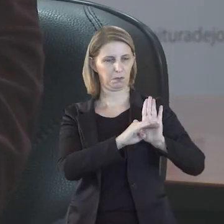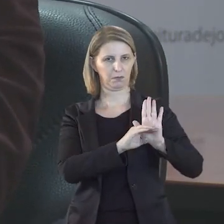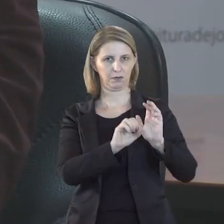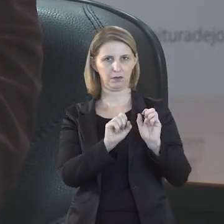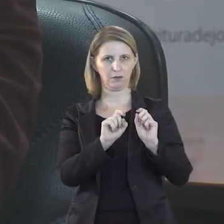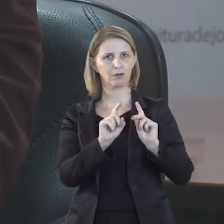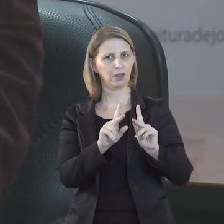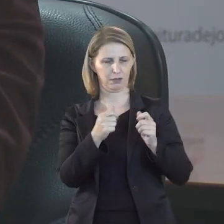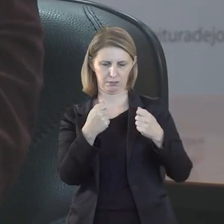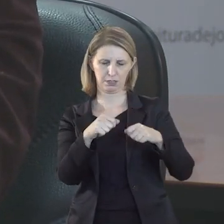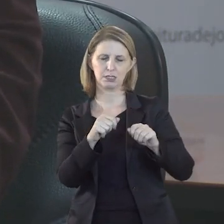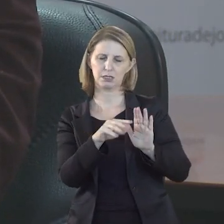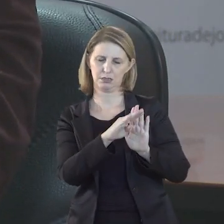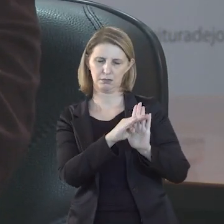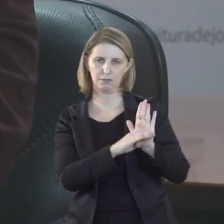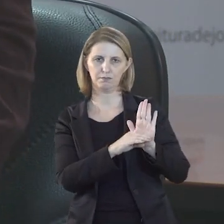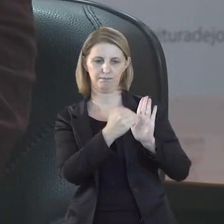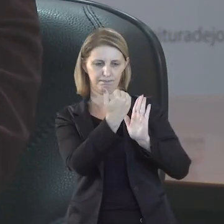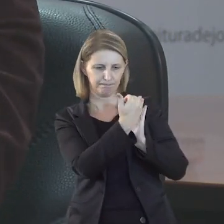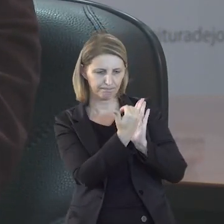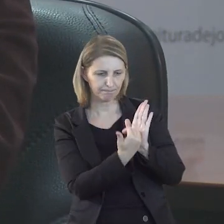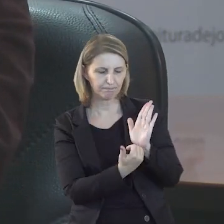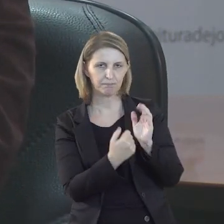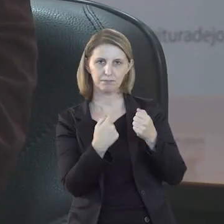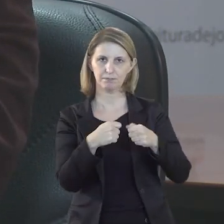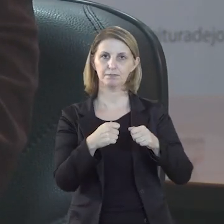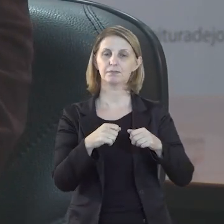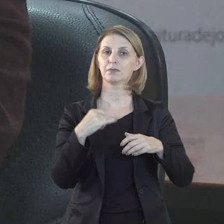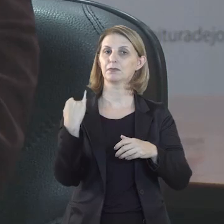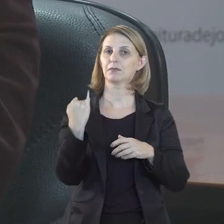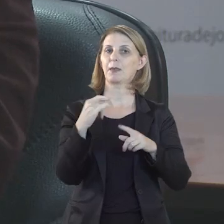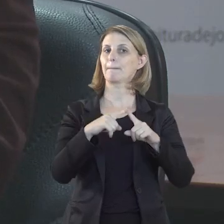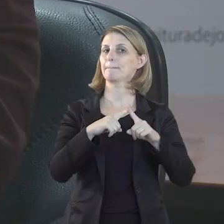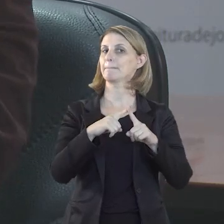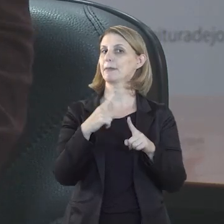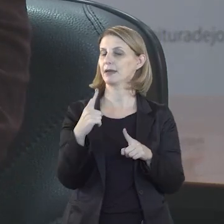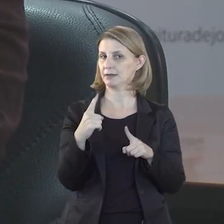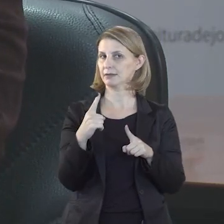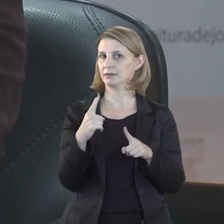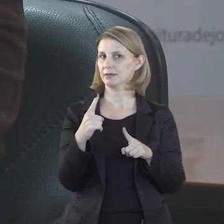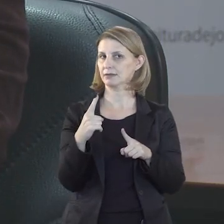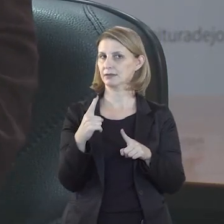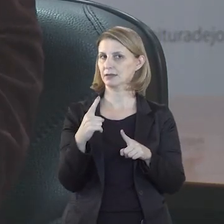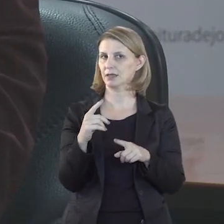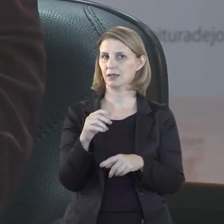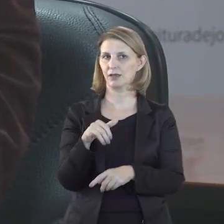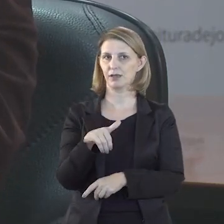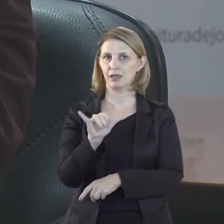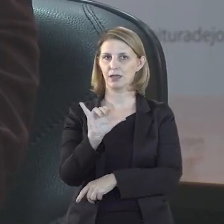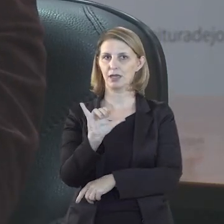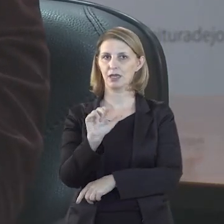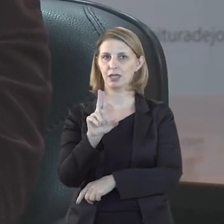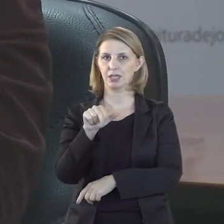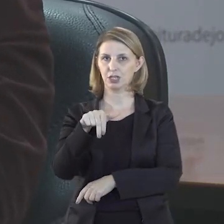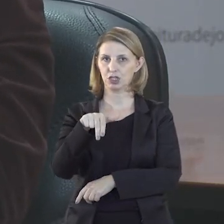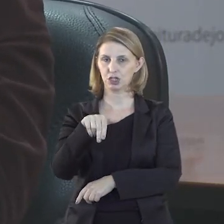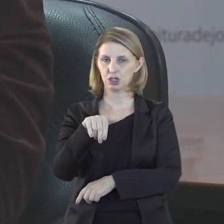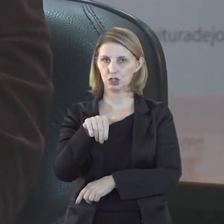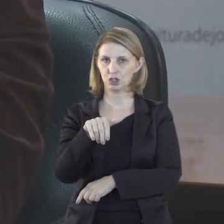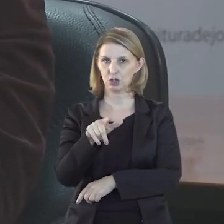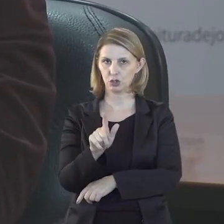técnica. Entenda, não estou fazendo nenhuma crítica à técnica. A técnica é extremamente